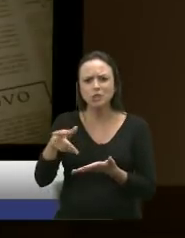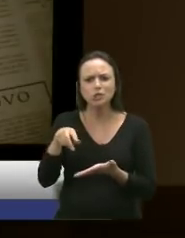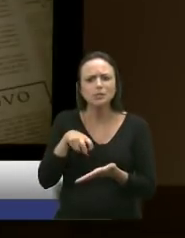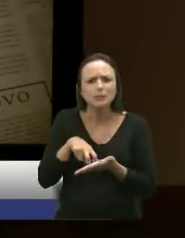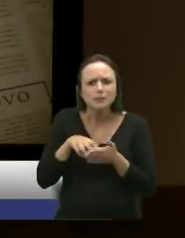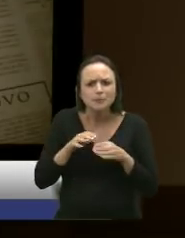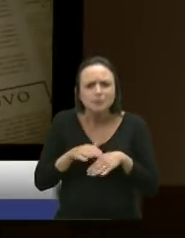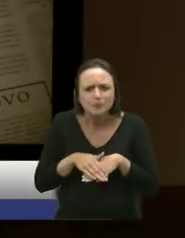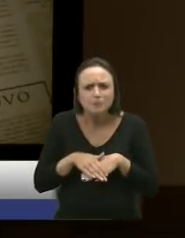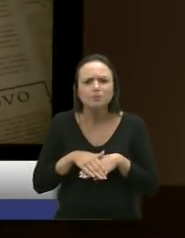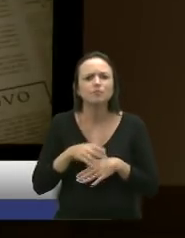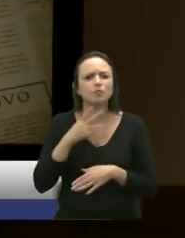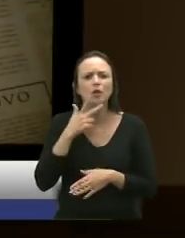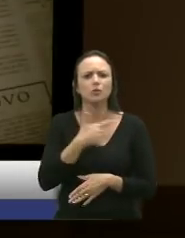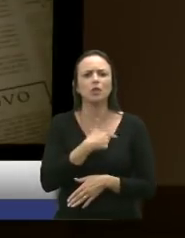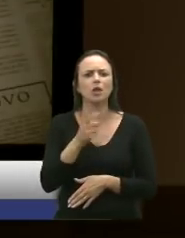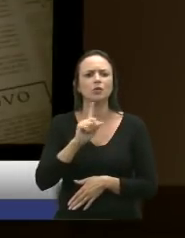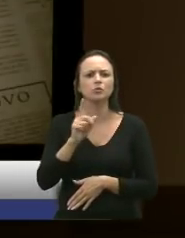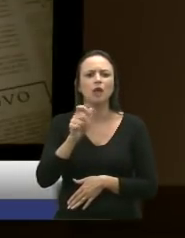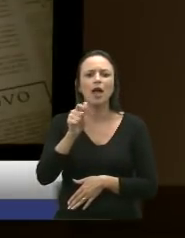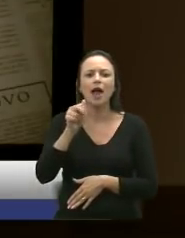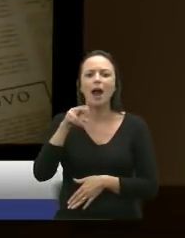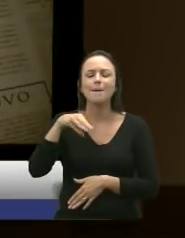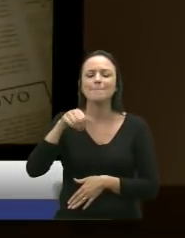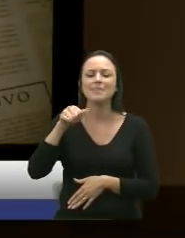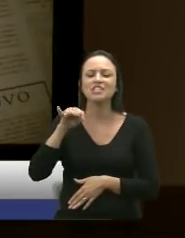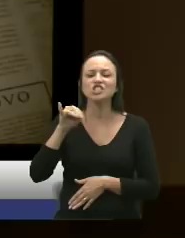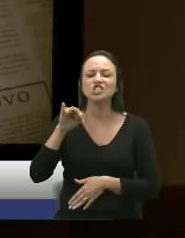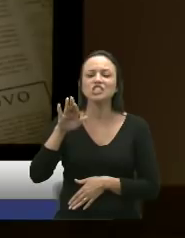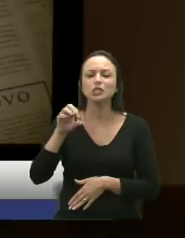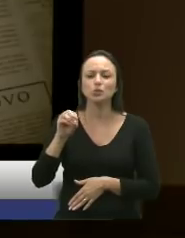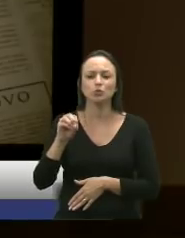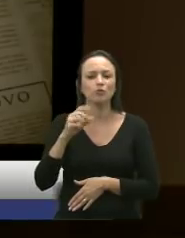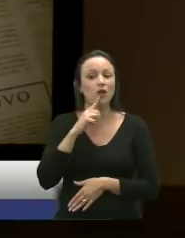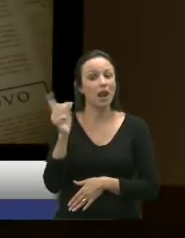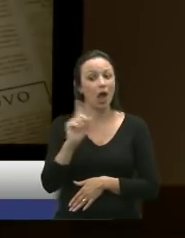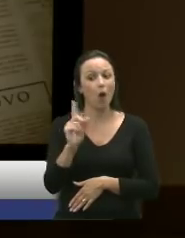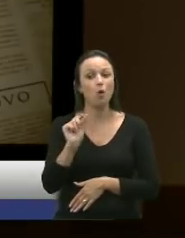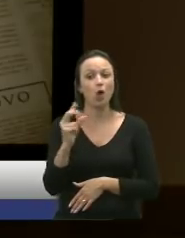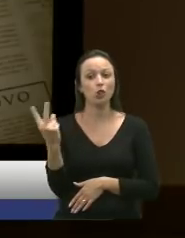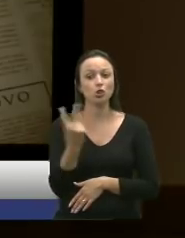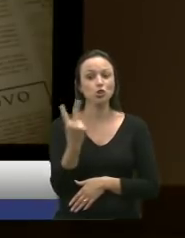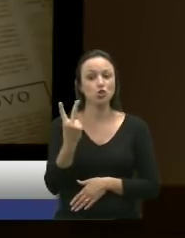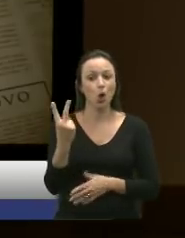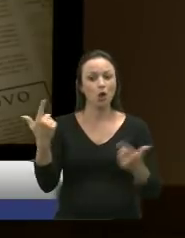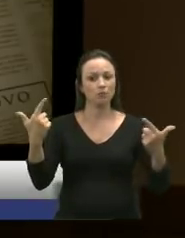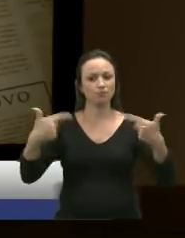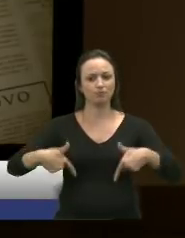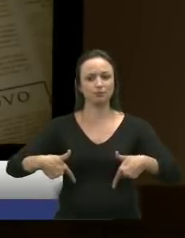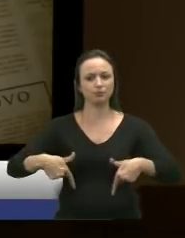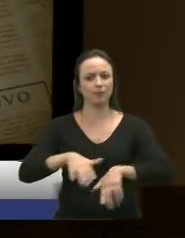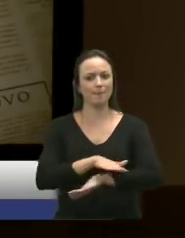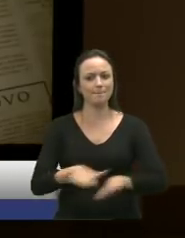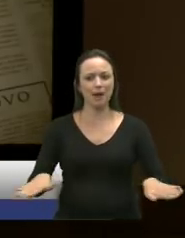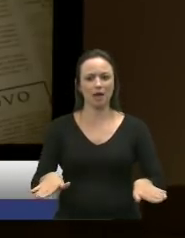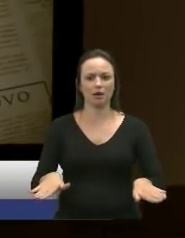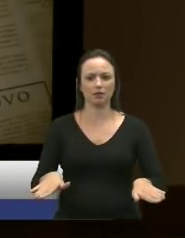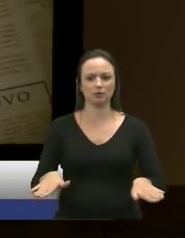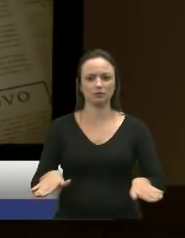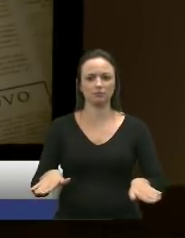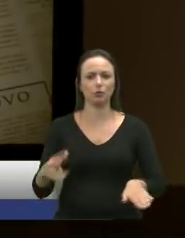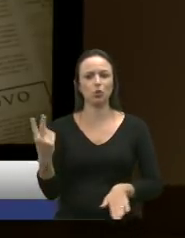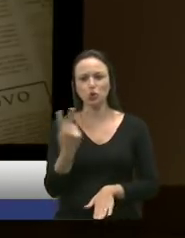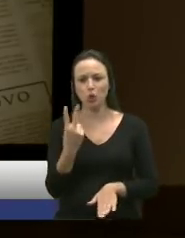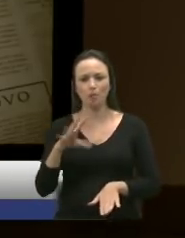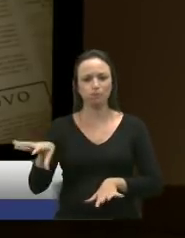permitiu. Armistício é melhor. Armistício, os dois lados baixam armas e acabou. Baixam armas, voltam para casa.